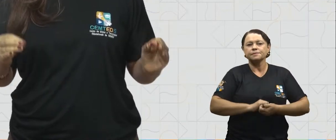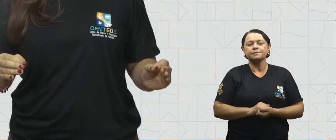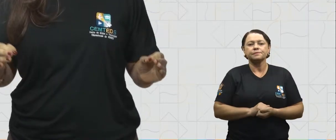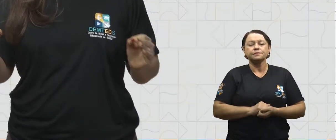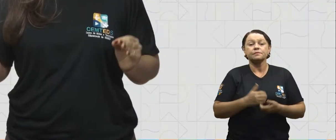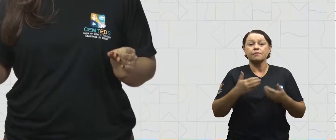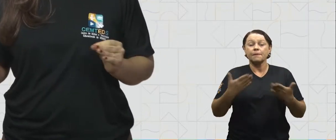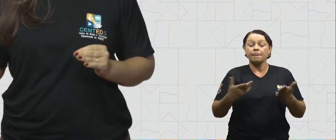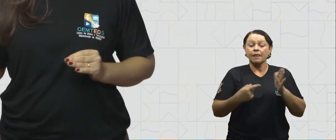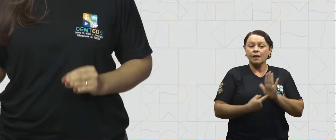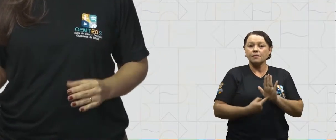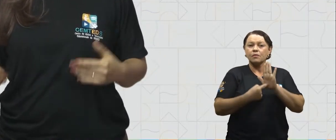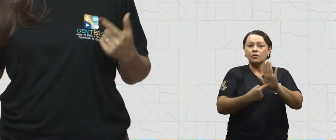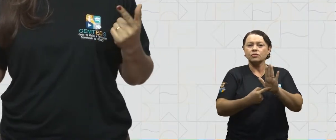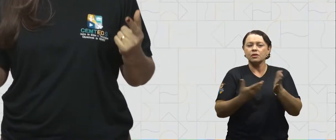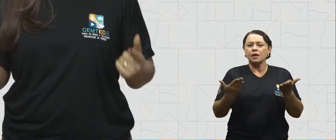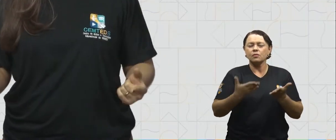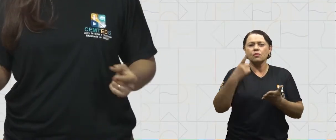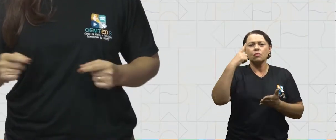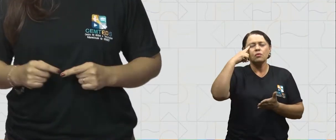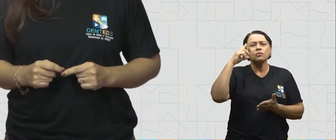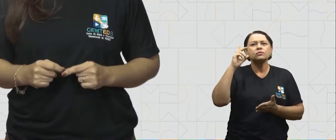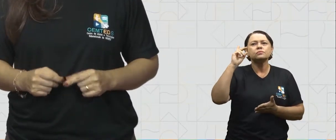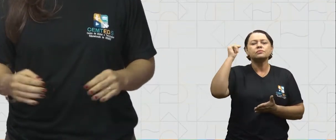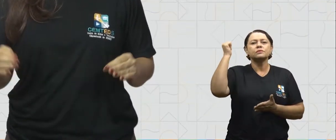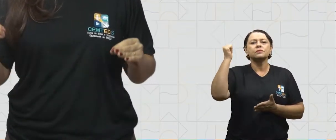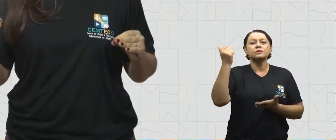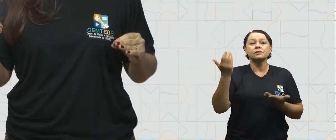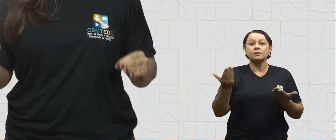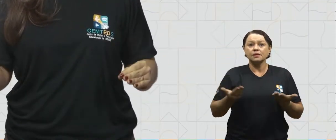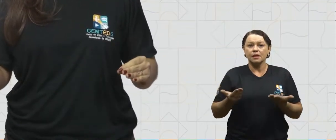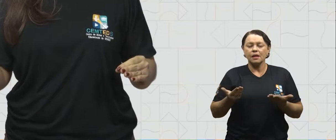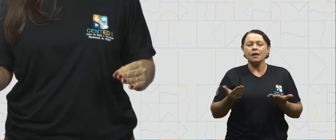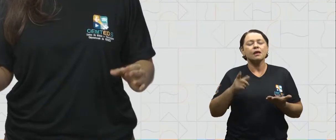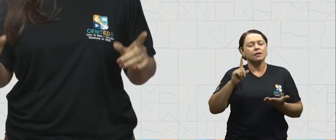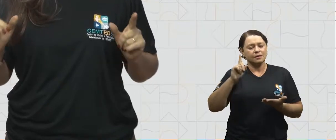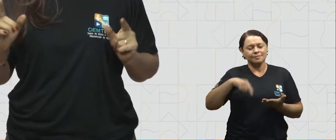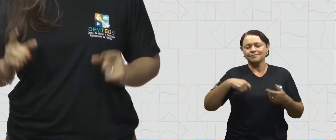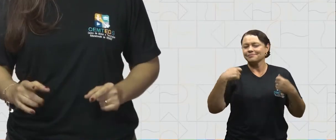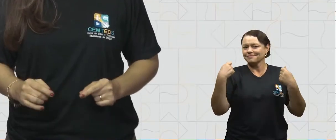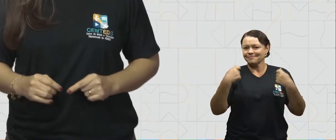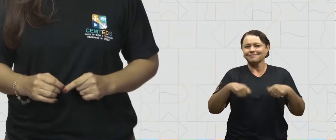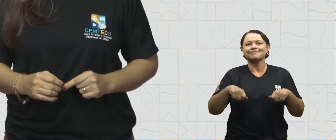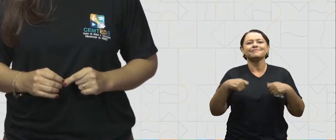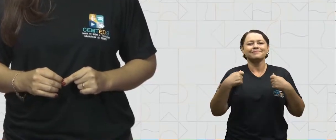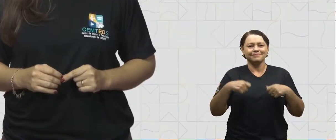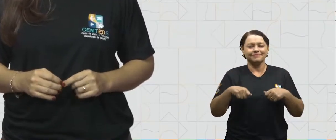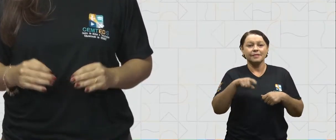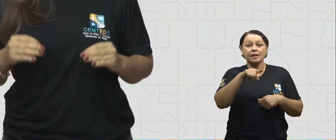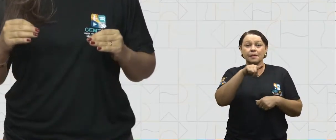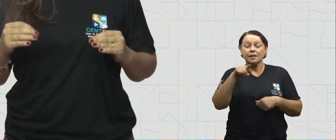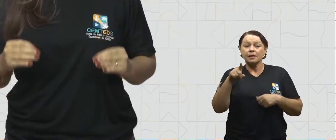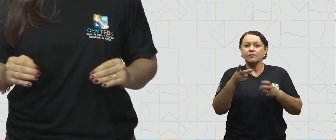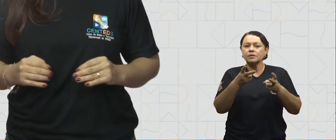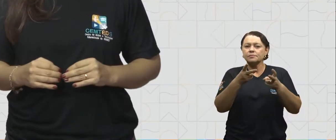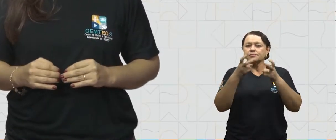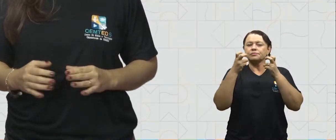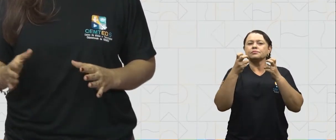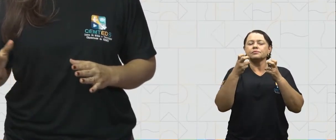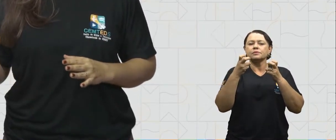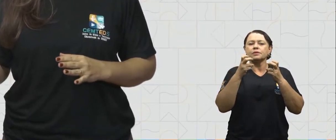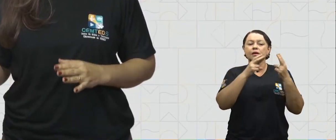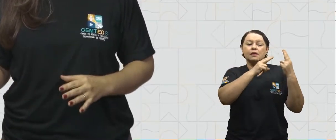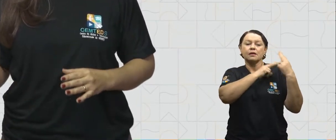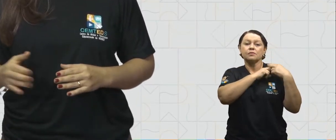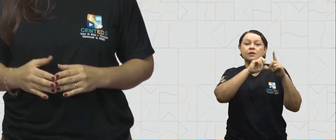ideias mostradas aqui para você, aluno e aluna, são necessárias para que consiga identificar a função